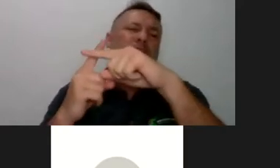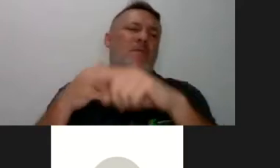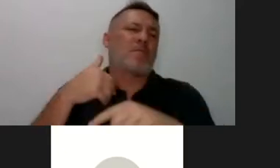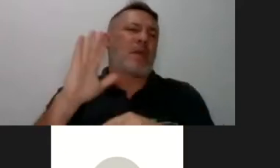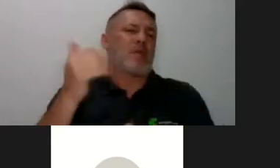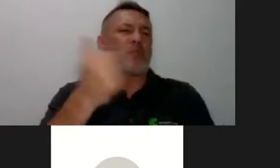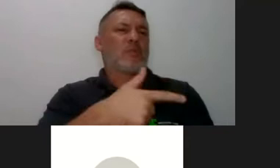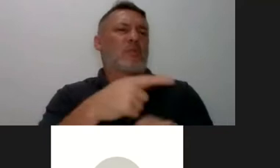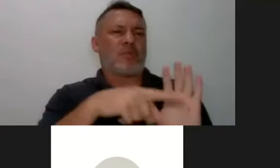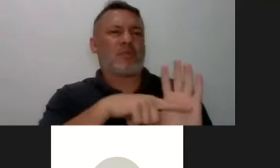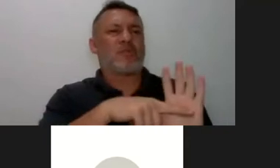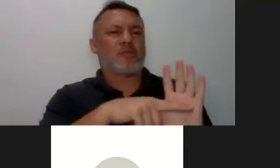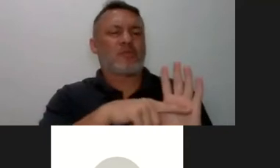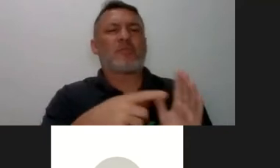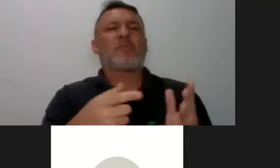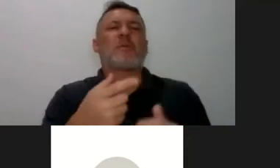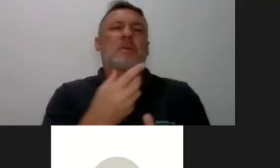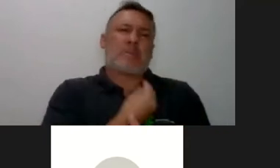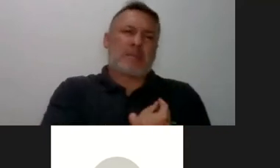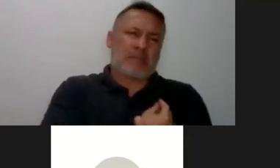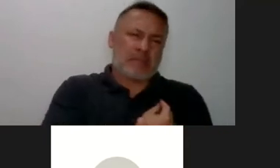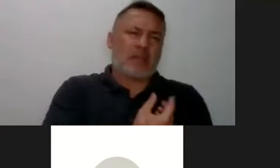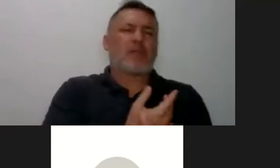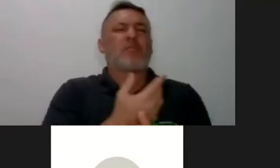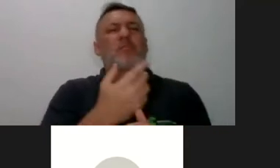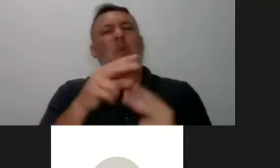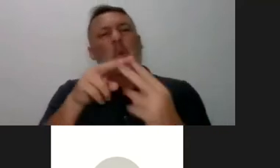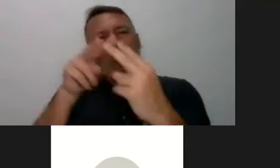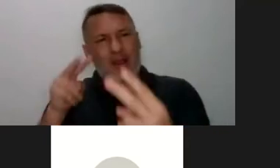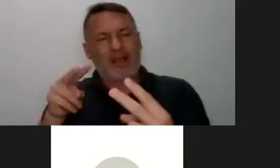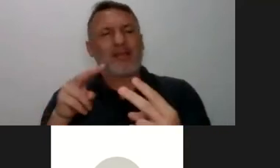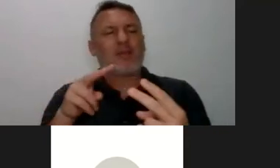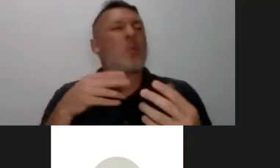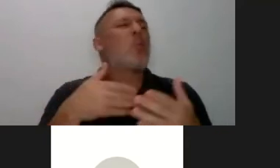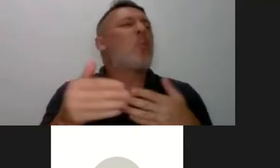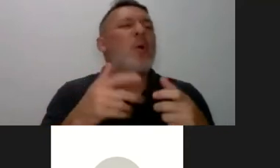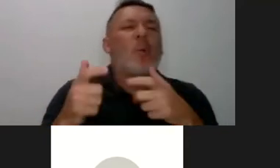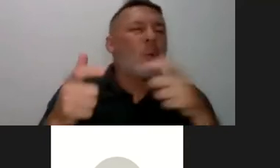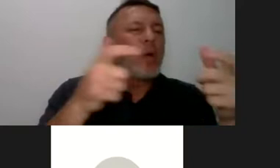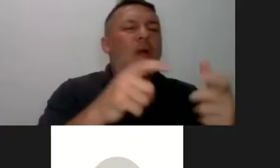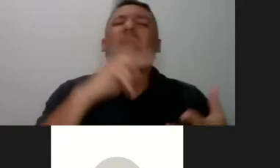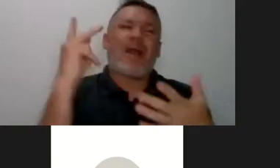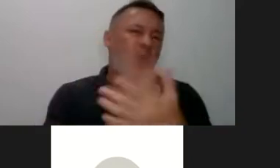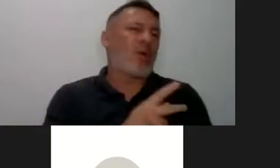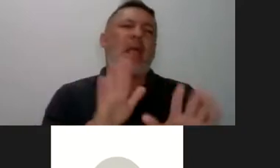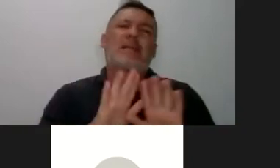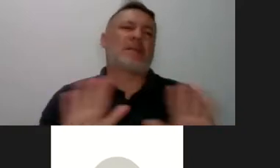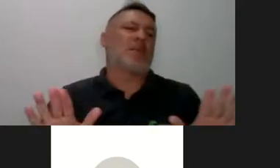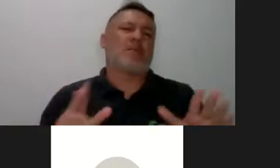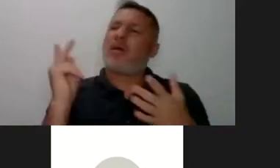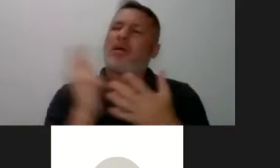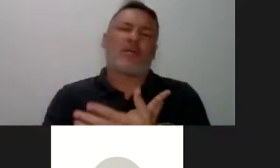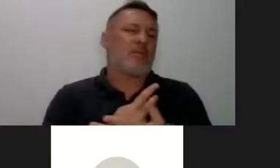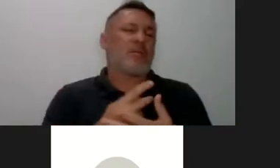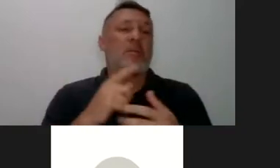Eventos, tanto presenciais quanto online, como esse, alguma coisa vai acontecer na hora da transmissão, tudo superado,